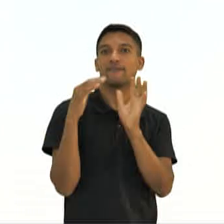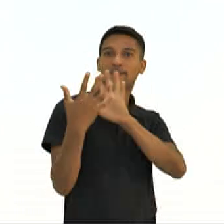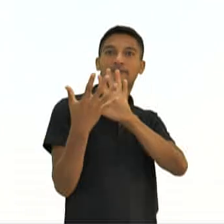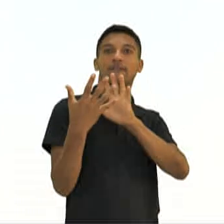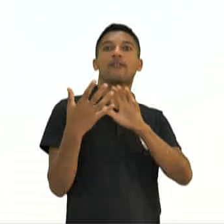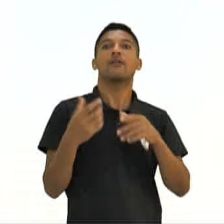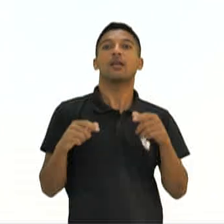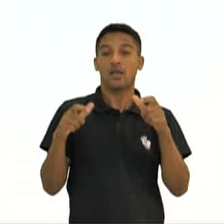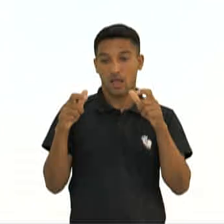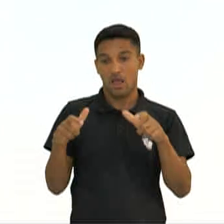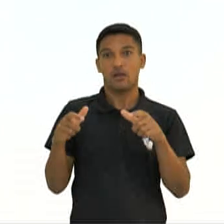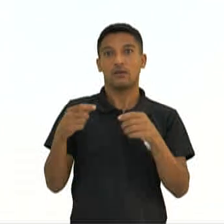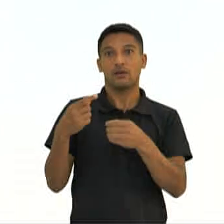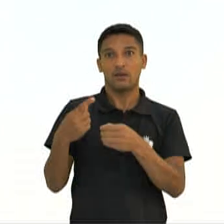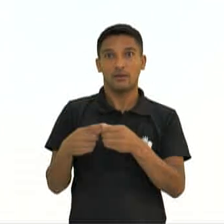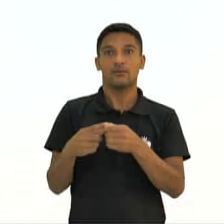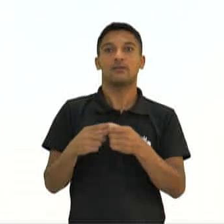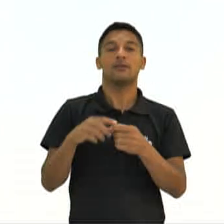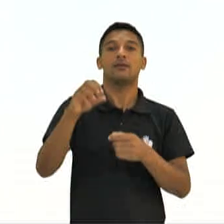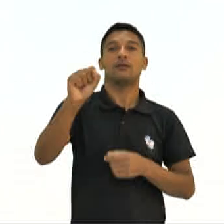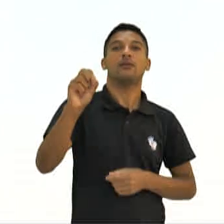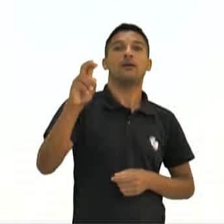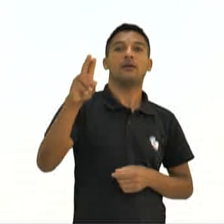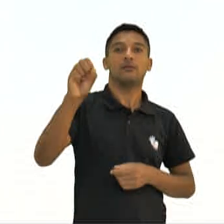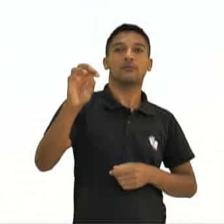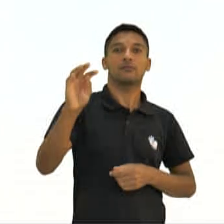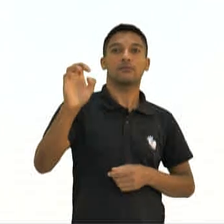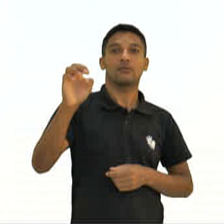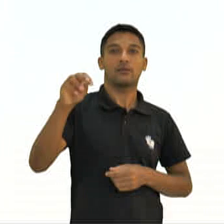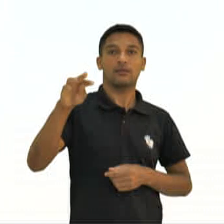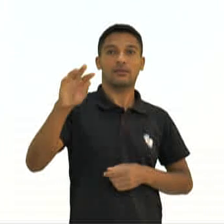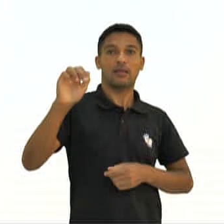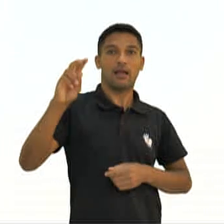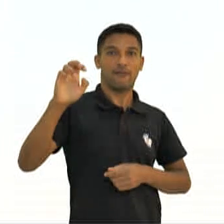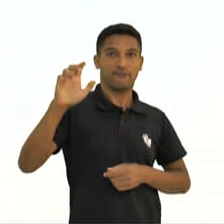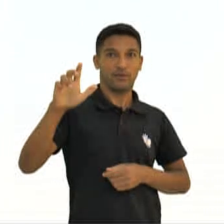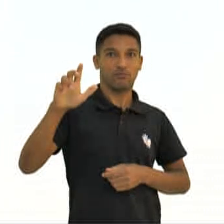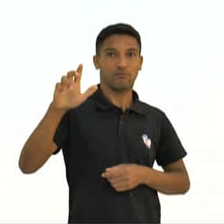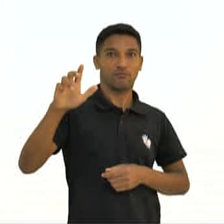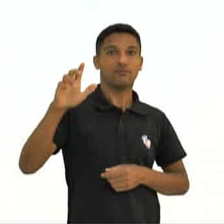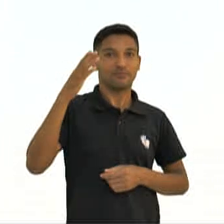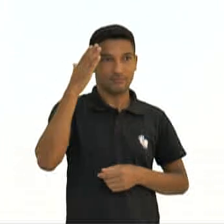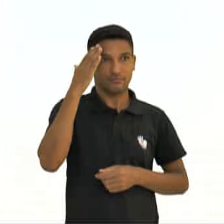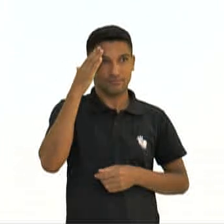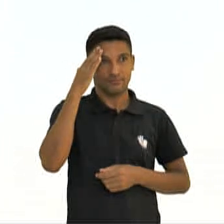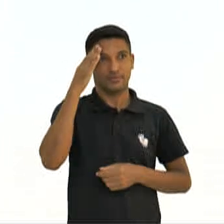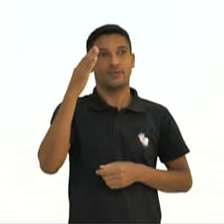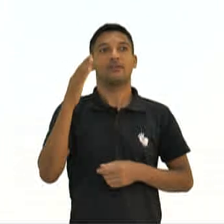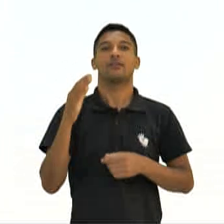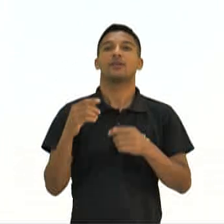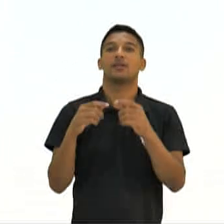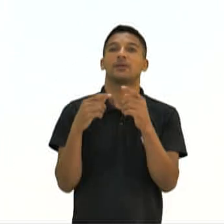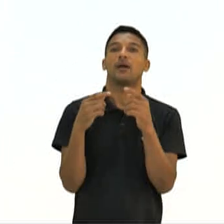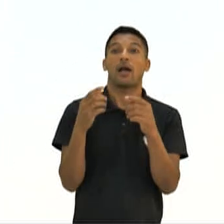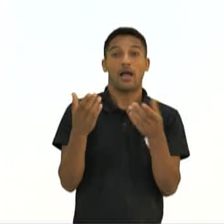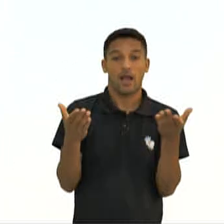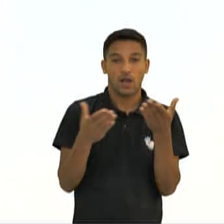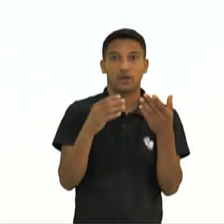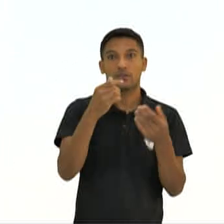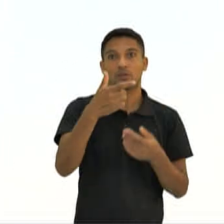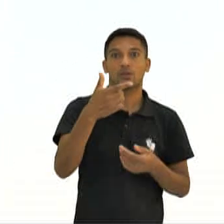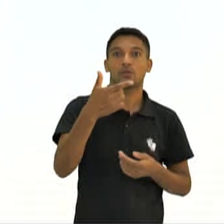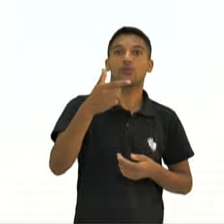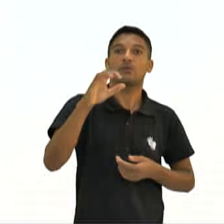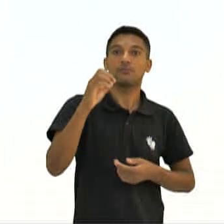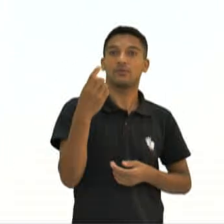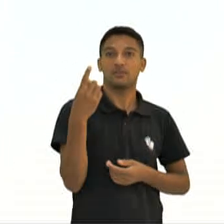E agora, recentemente, no ano de 2016, foram encerradas as obras, tem aproximadamente 25 mil pessoas que